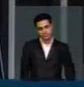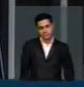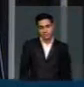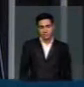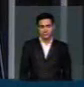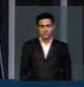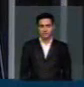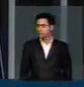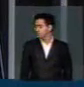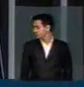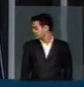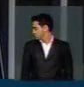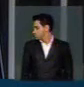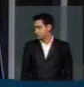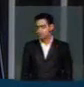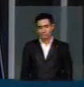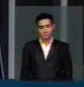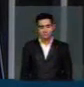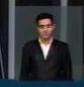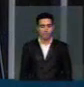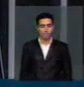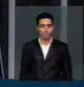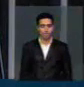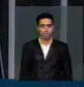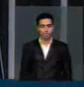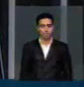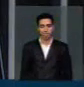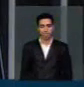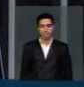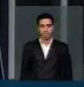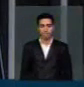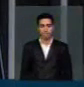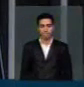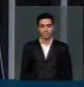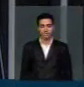vida e mais saúde. Então, foram 2.100 quilômetros rodados.